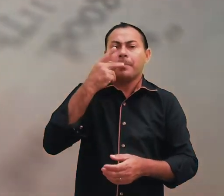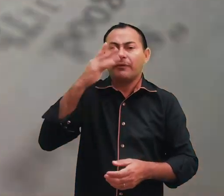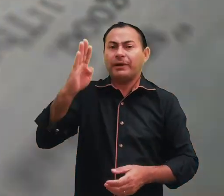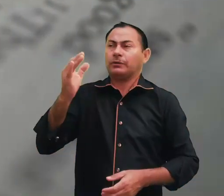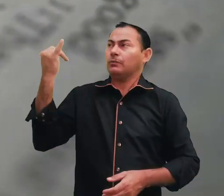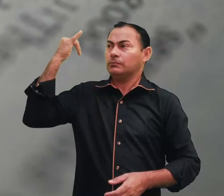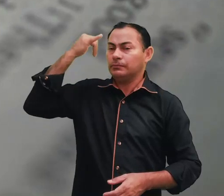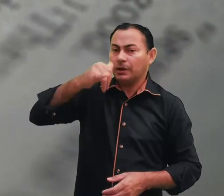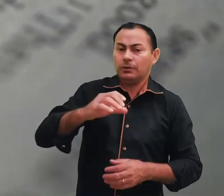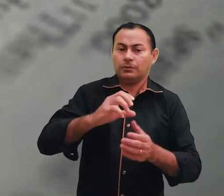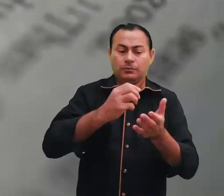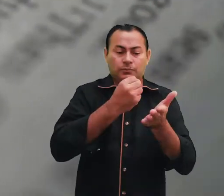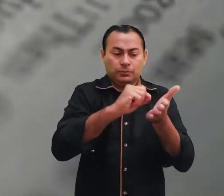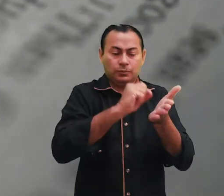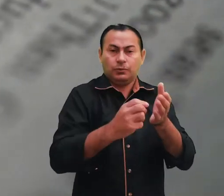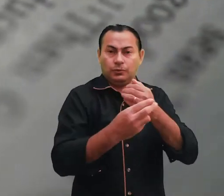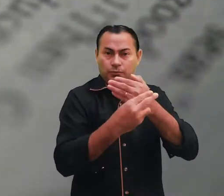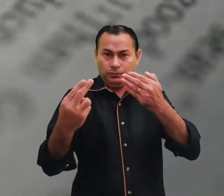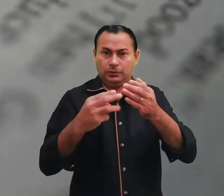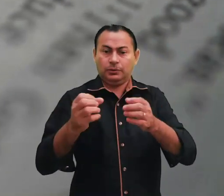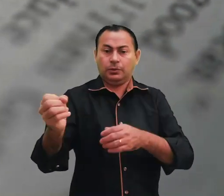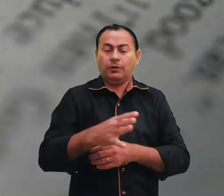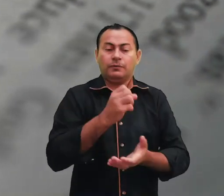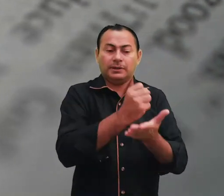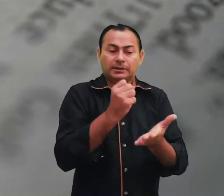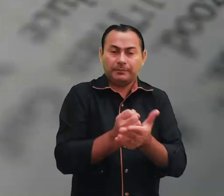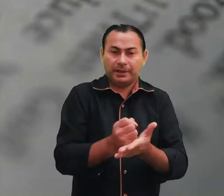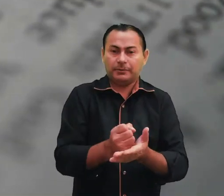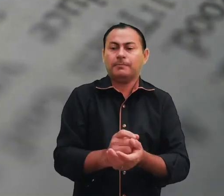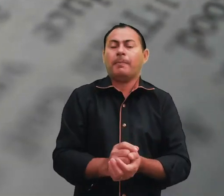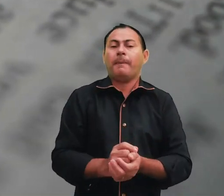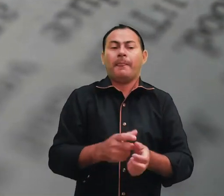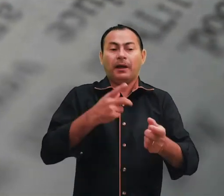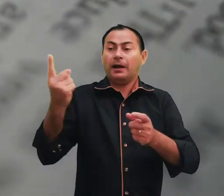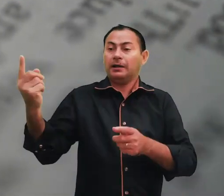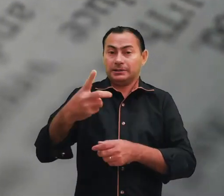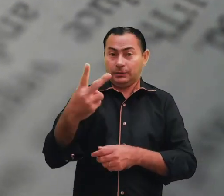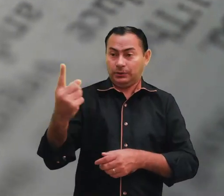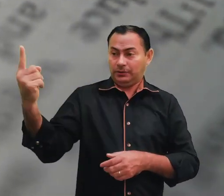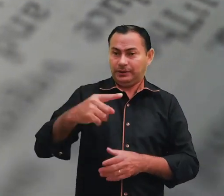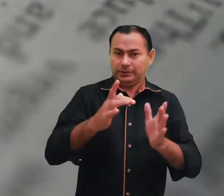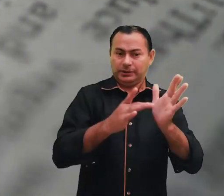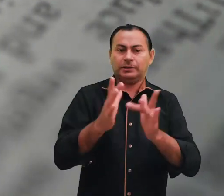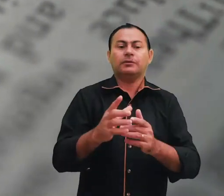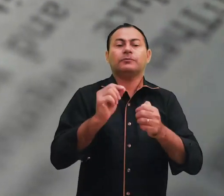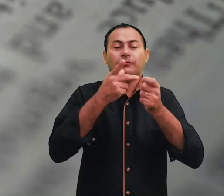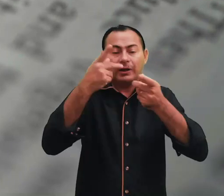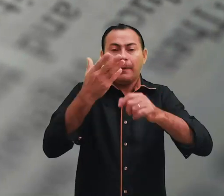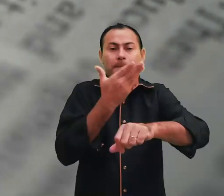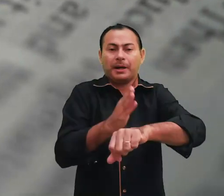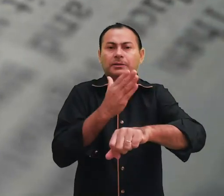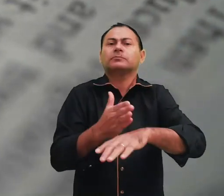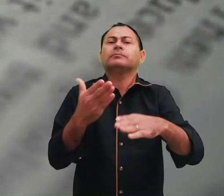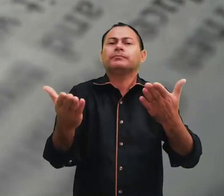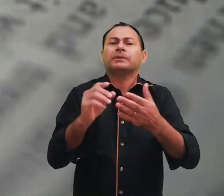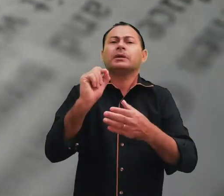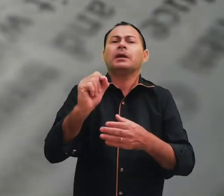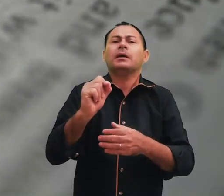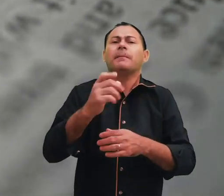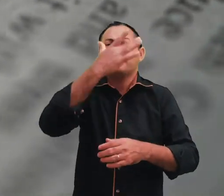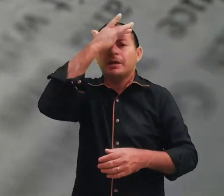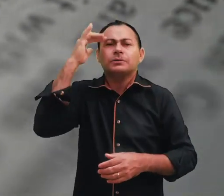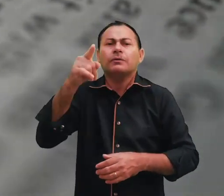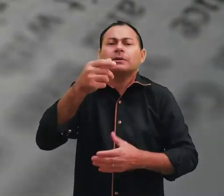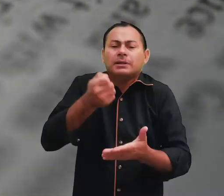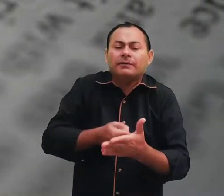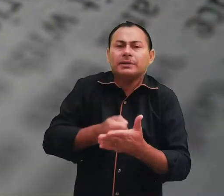os autores do Novo Testamento mencionam a segunda vinda de Cristo, acrescentam uma aplicação prática. Afinal, que tipo de